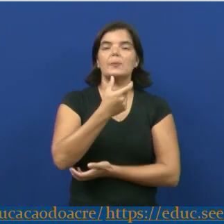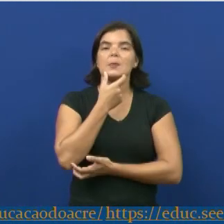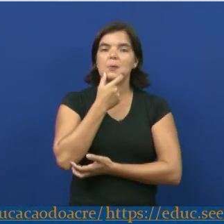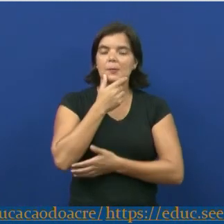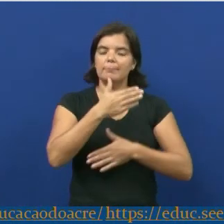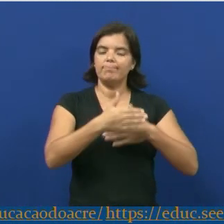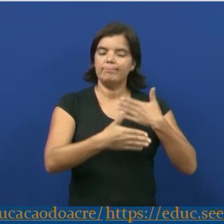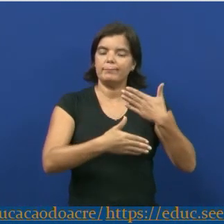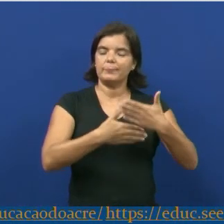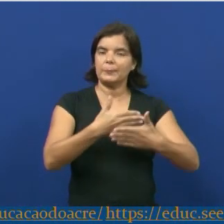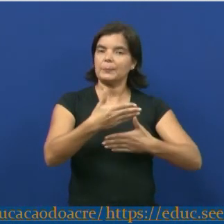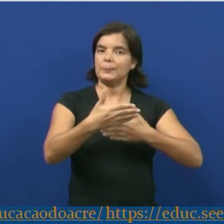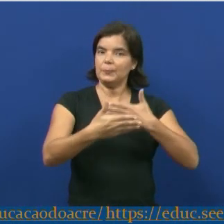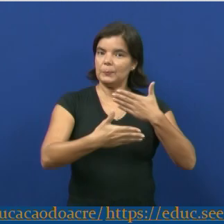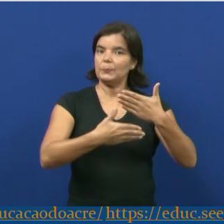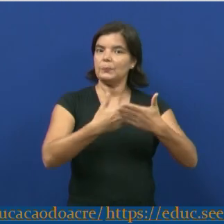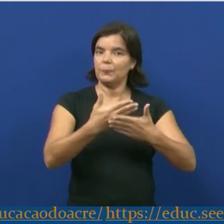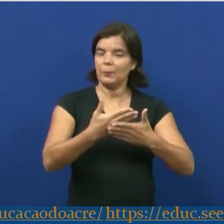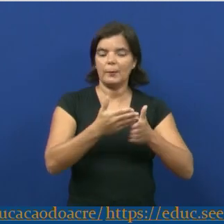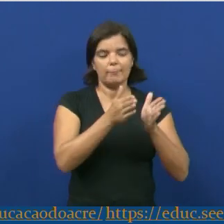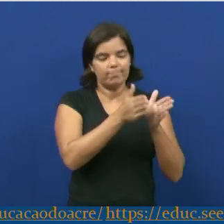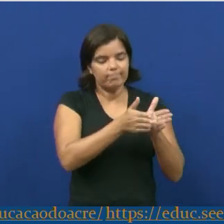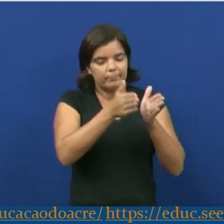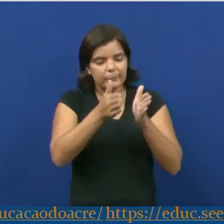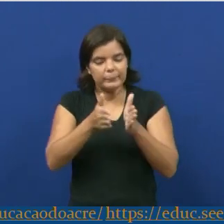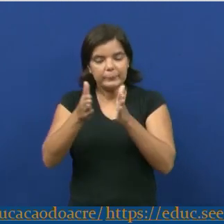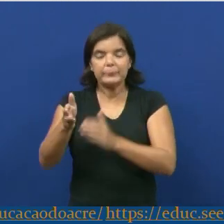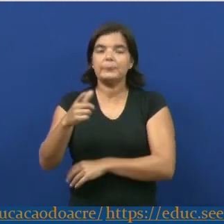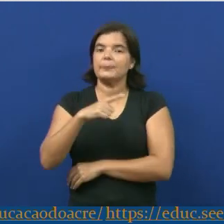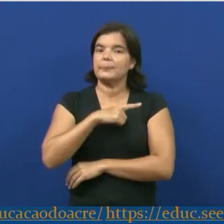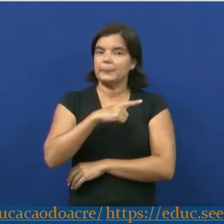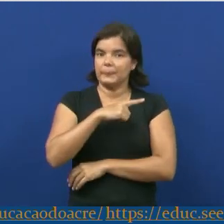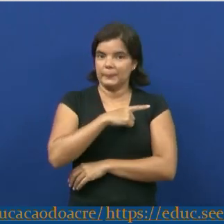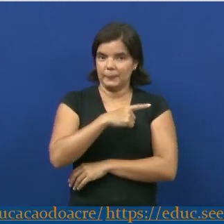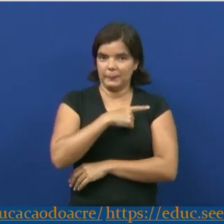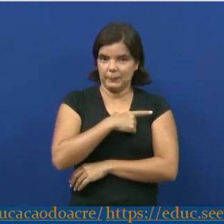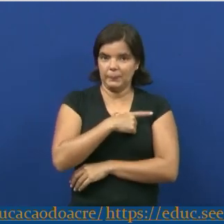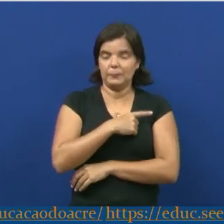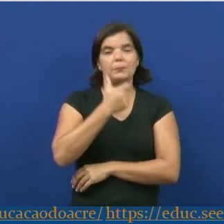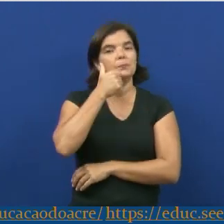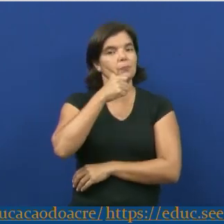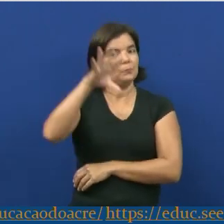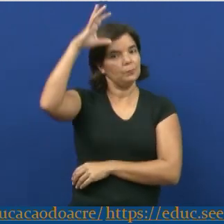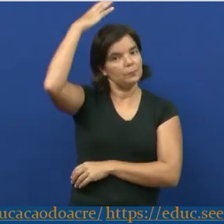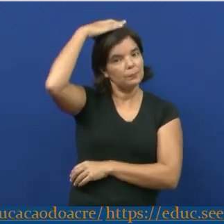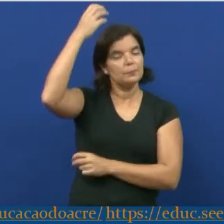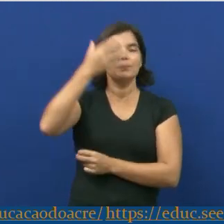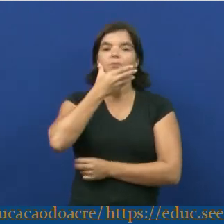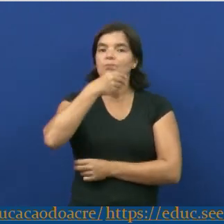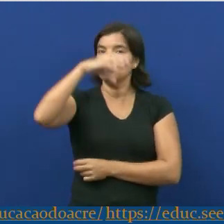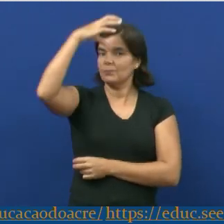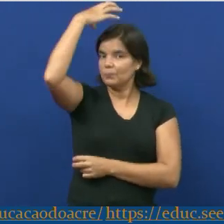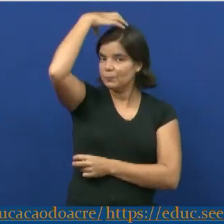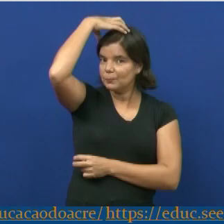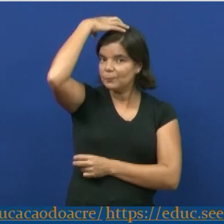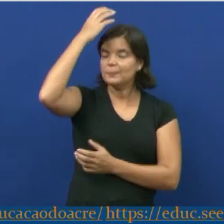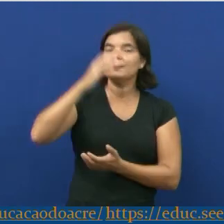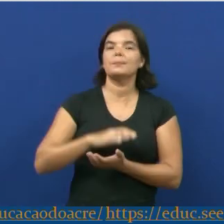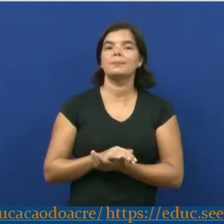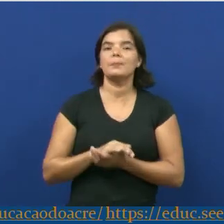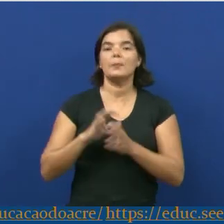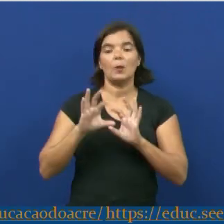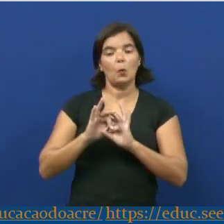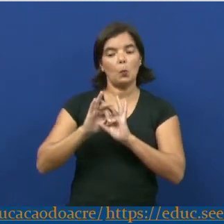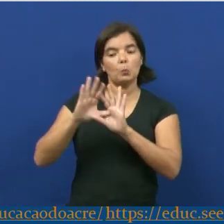todo um processo marcado por várias fases. Nós tivemos uma rainha e um rei, né, que acabaram